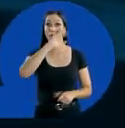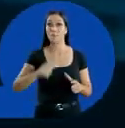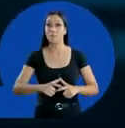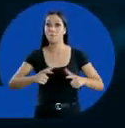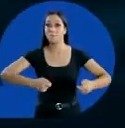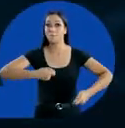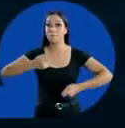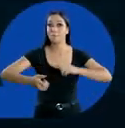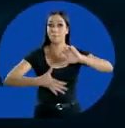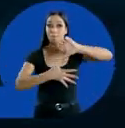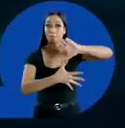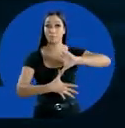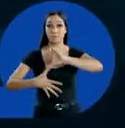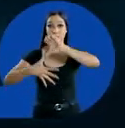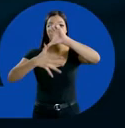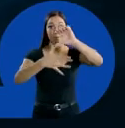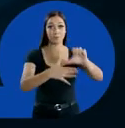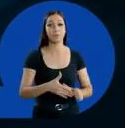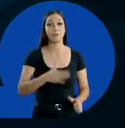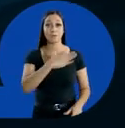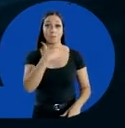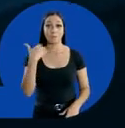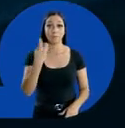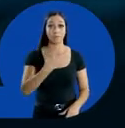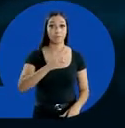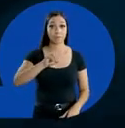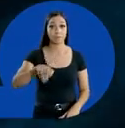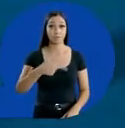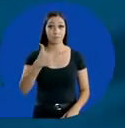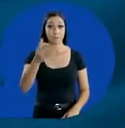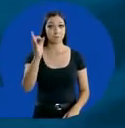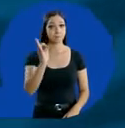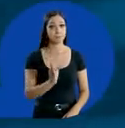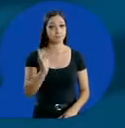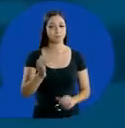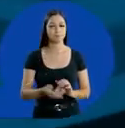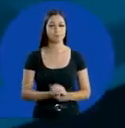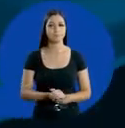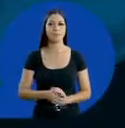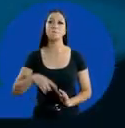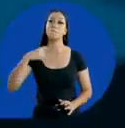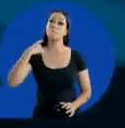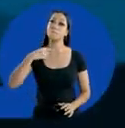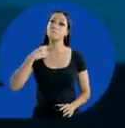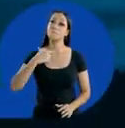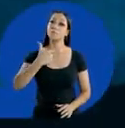economia da América do Sul, tem uma letalidade de 3,2%. Minas Gerais,